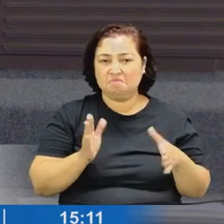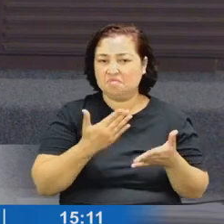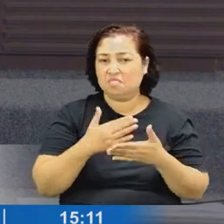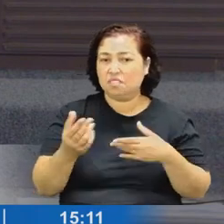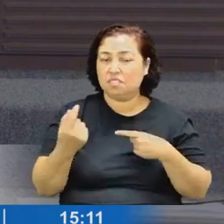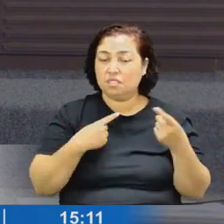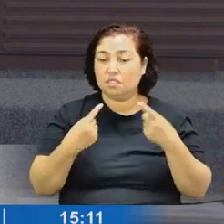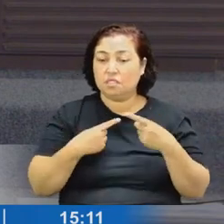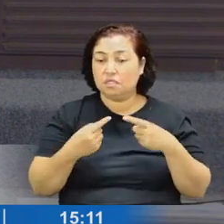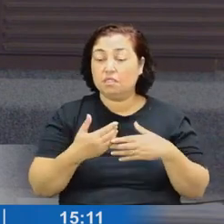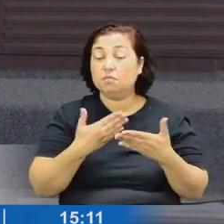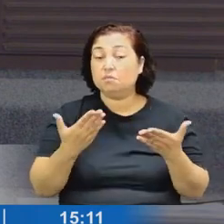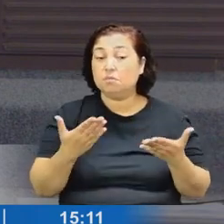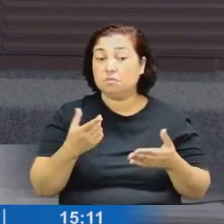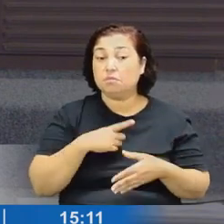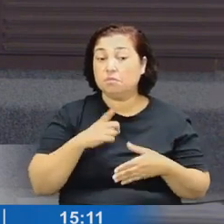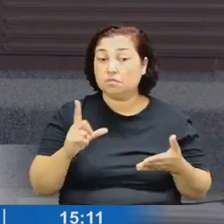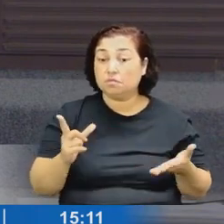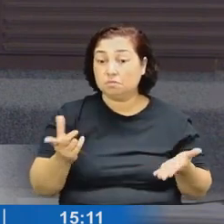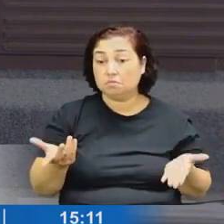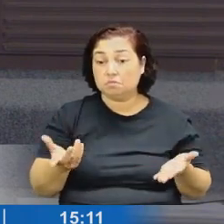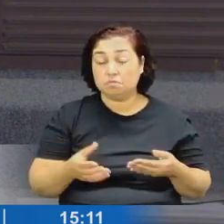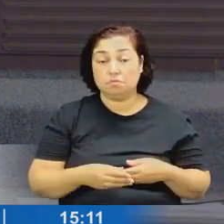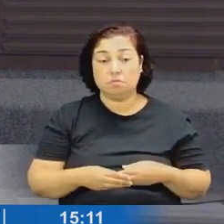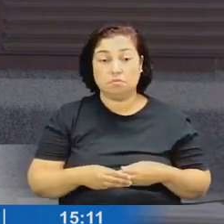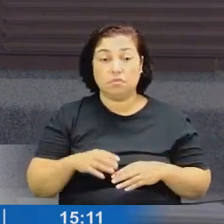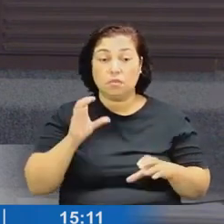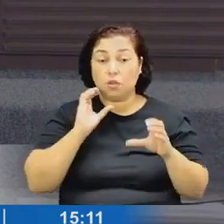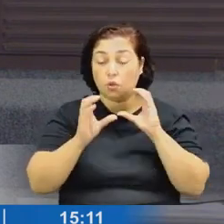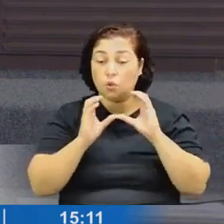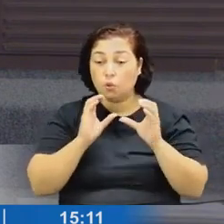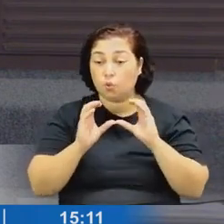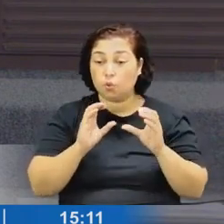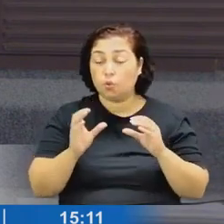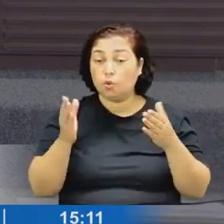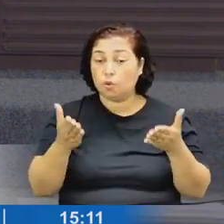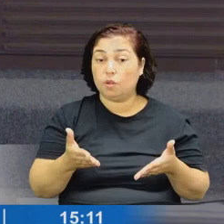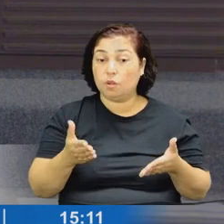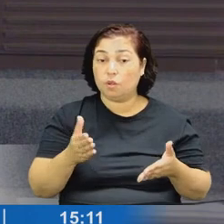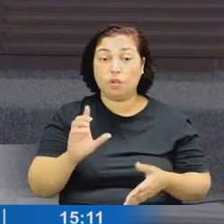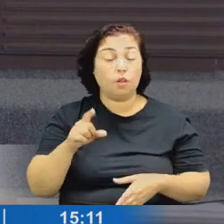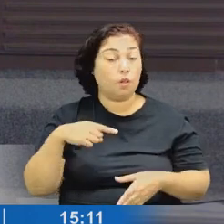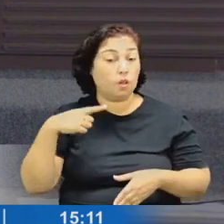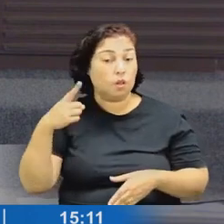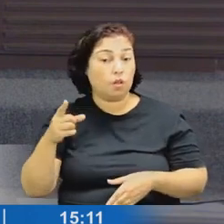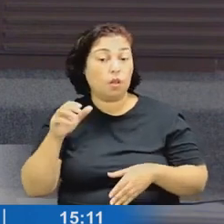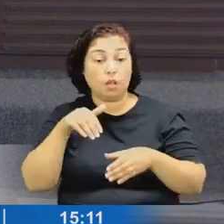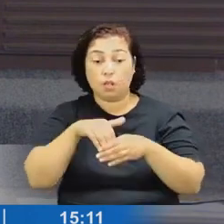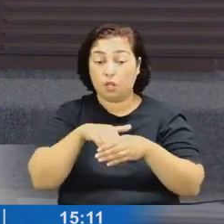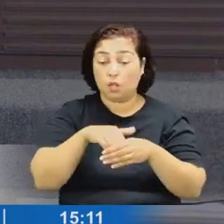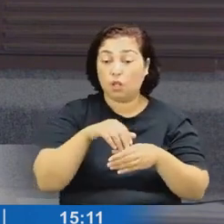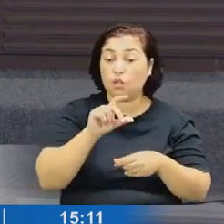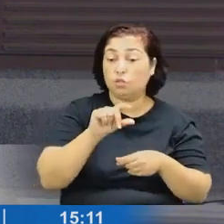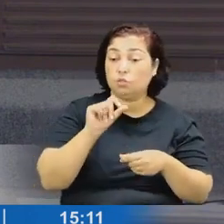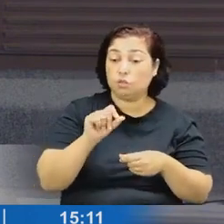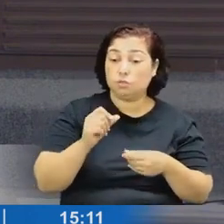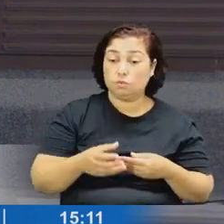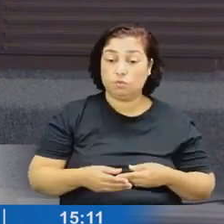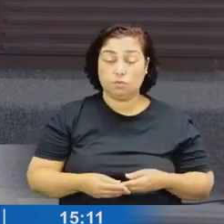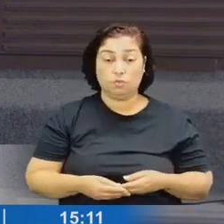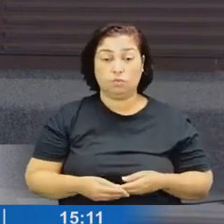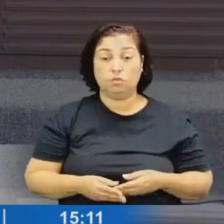para que que vai ter Facebook Instagram então comunicação de Mandato é para o próximo ciclo eleitoral sempre senão não faz sentido